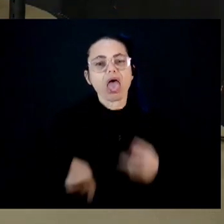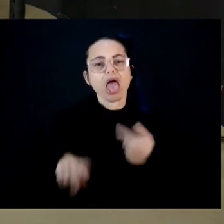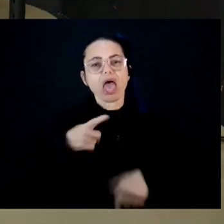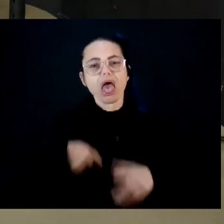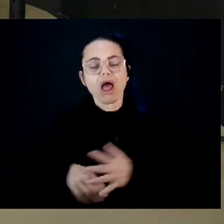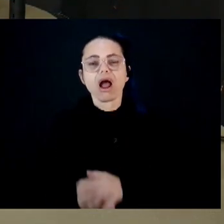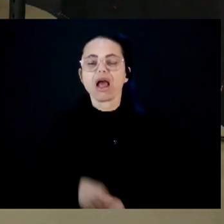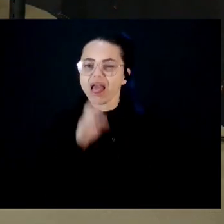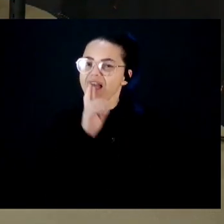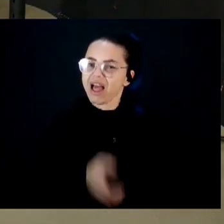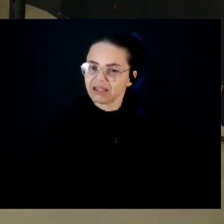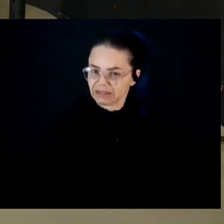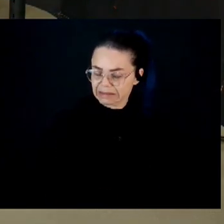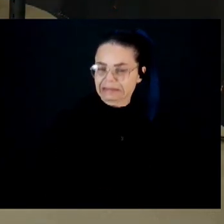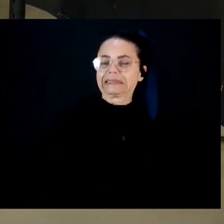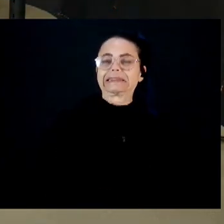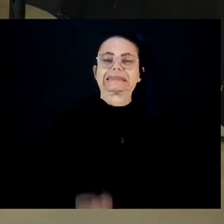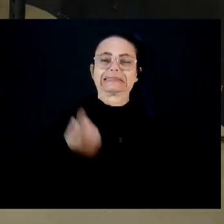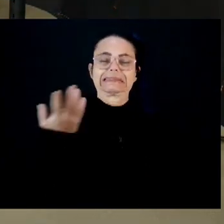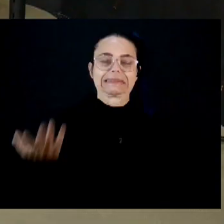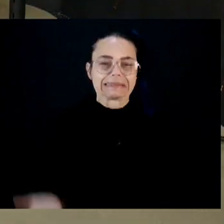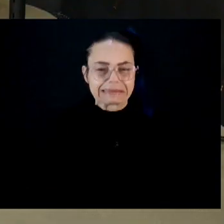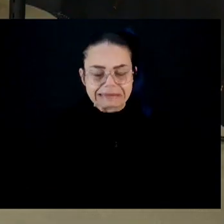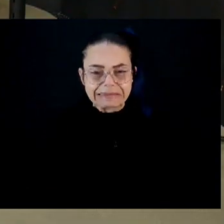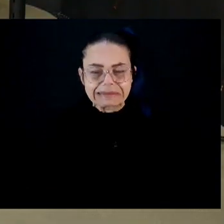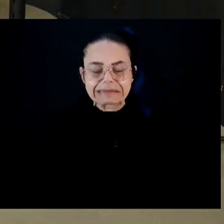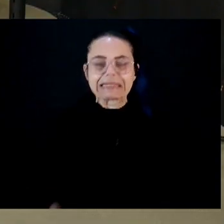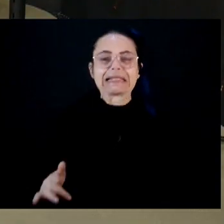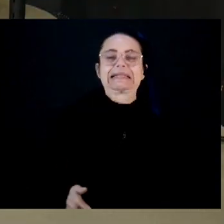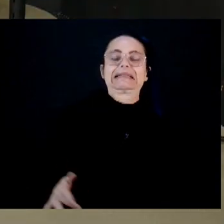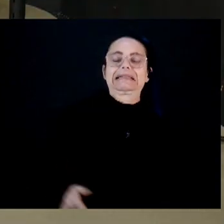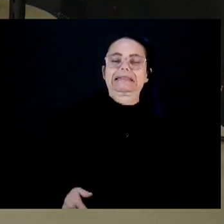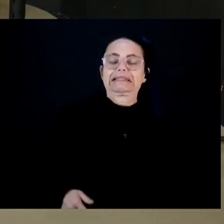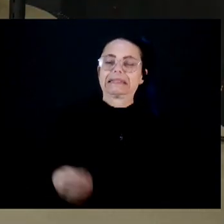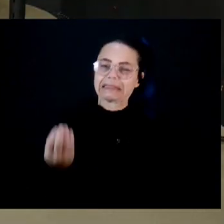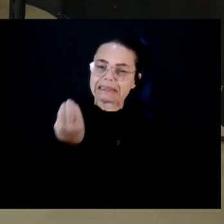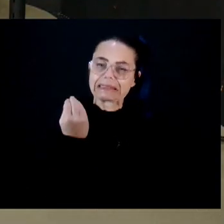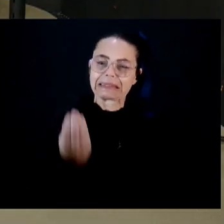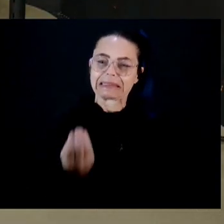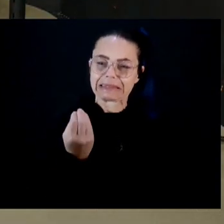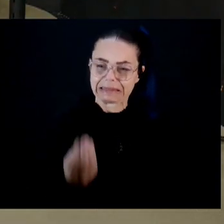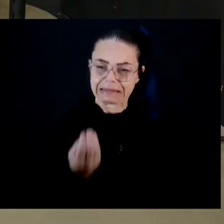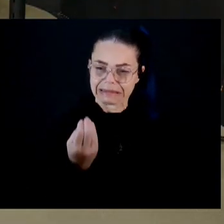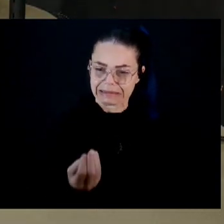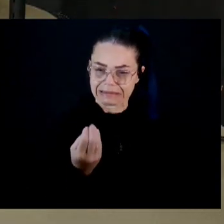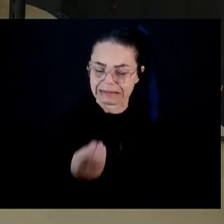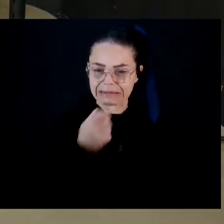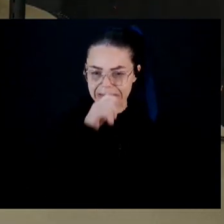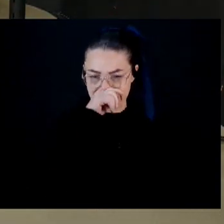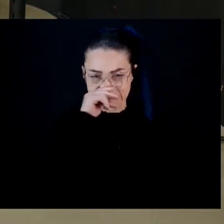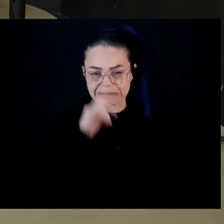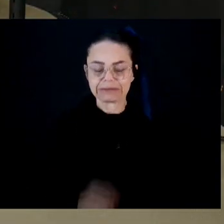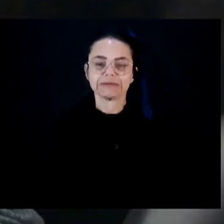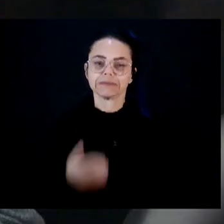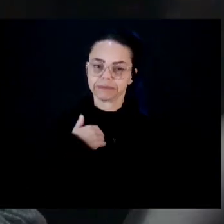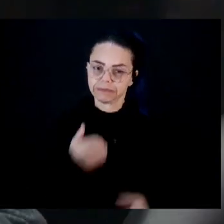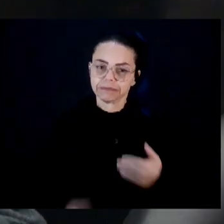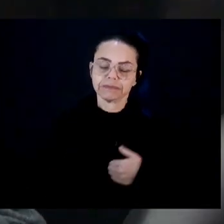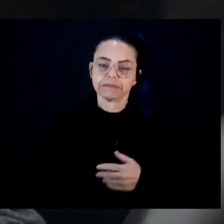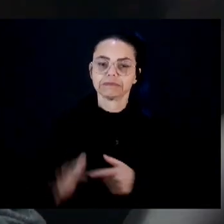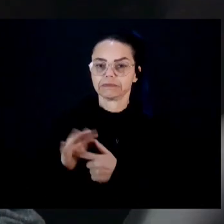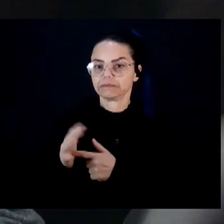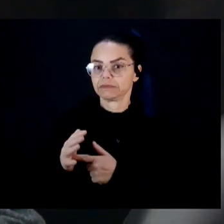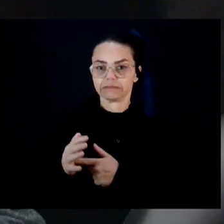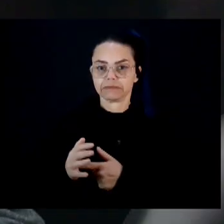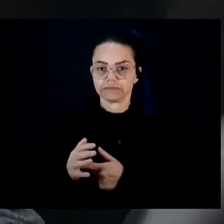responder de alguma forma. E o nosso fígado também, como é que fica nesse processo? Perfeito, o nosso corpo é uma máquina perfeita, ele não vai